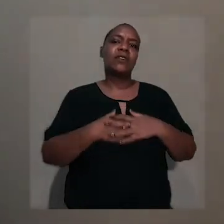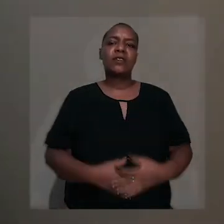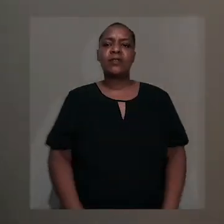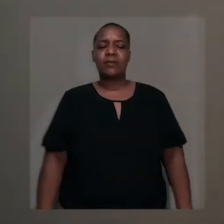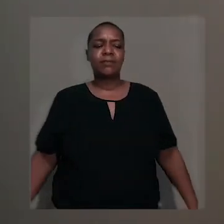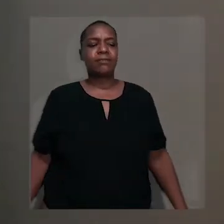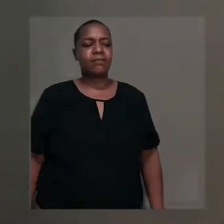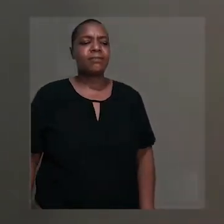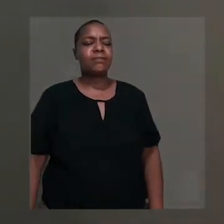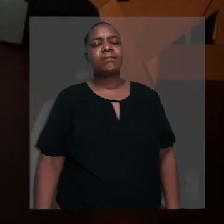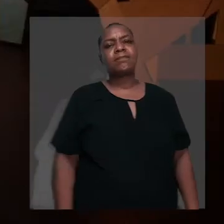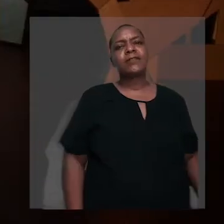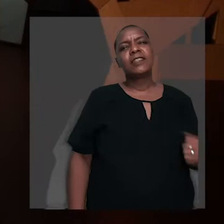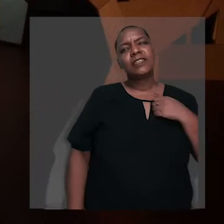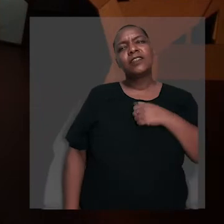Saudade de muita coisa, né?